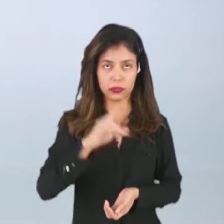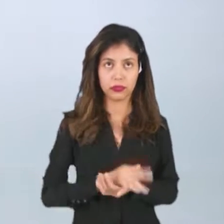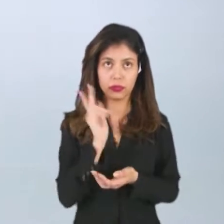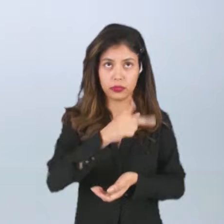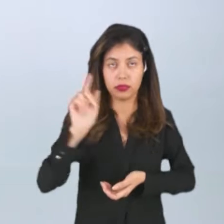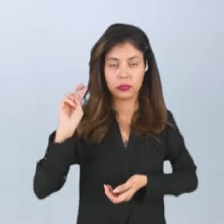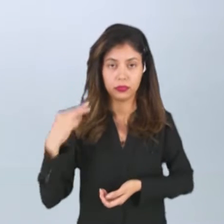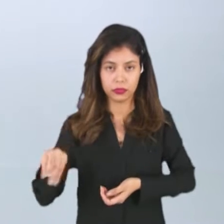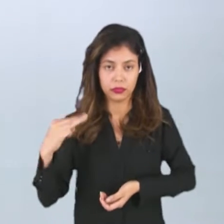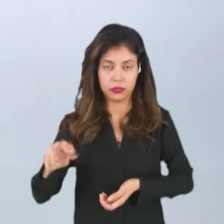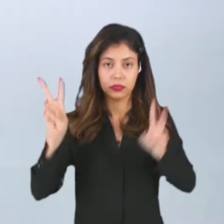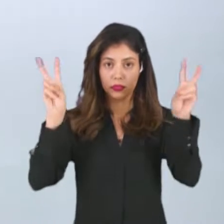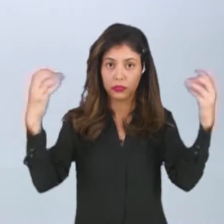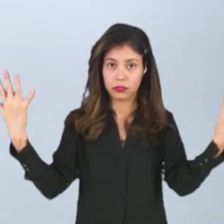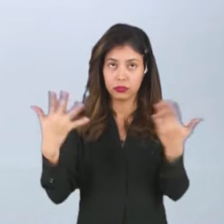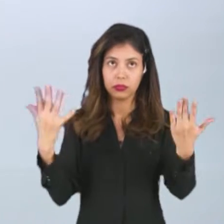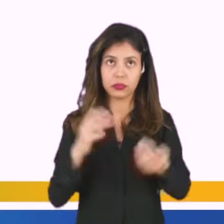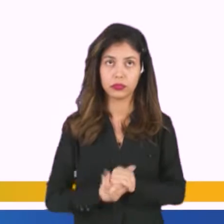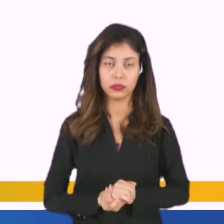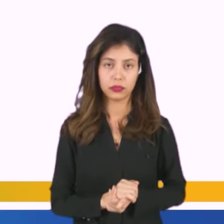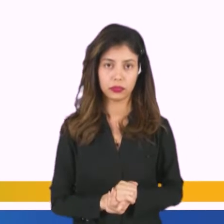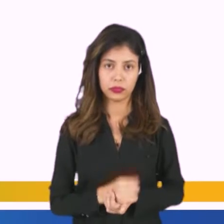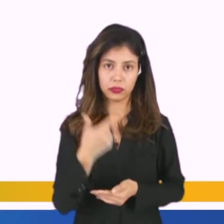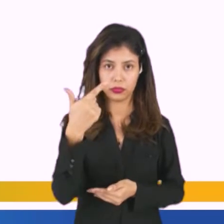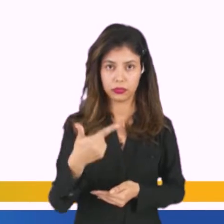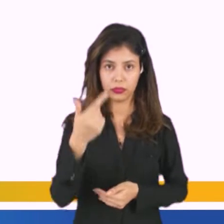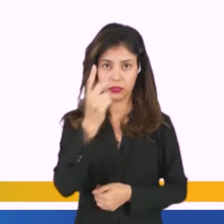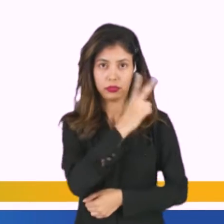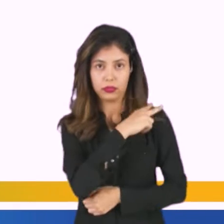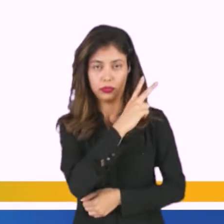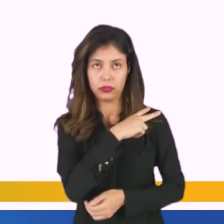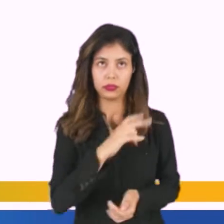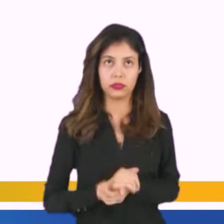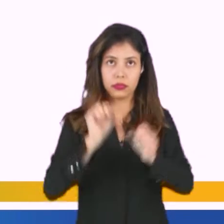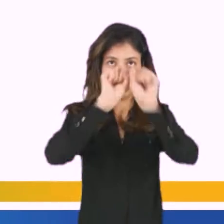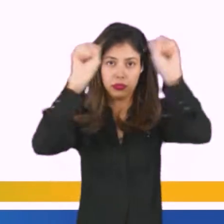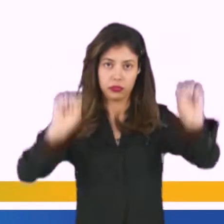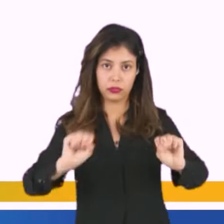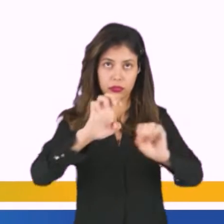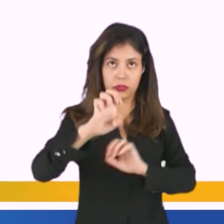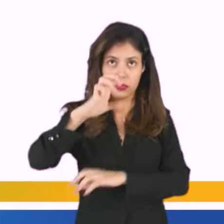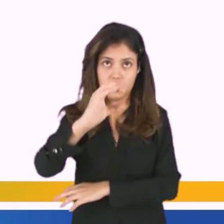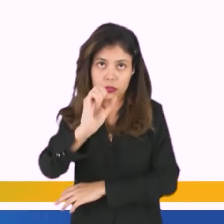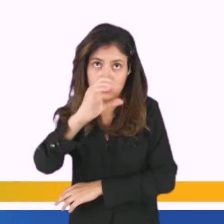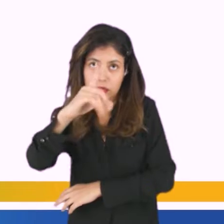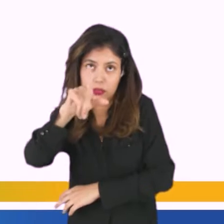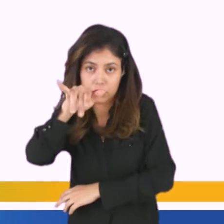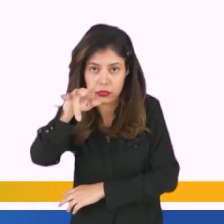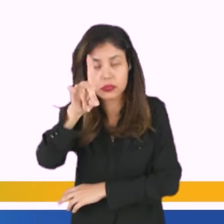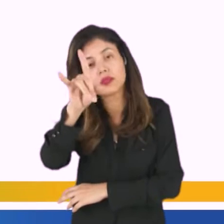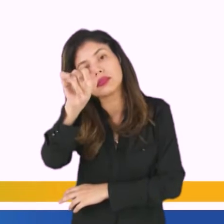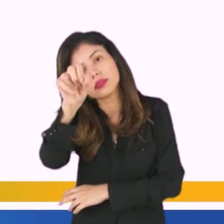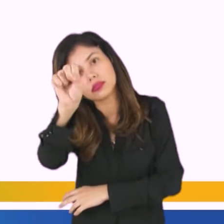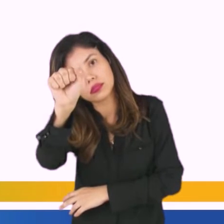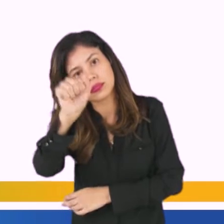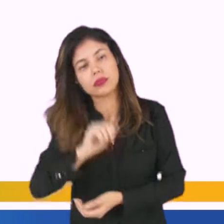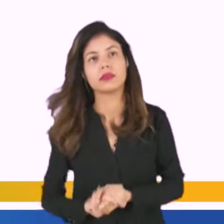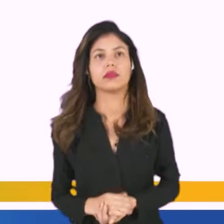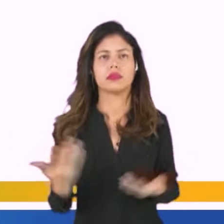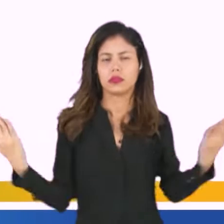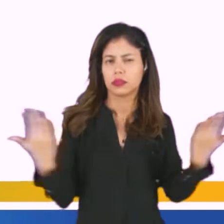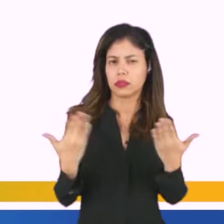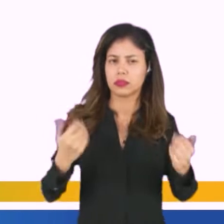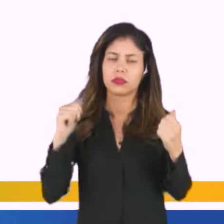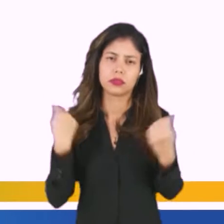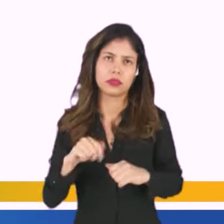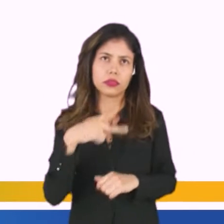de matemática, e o tema da aula de hoje para a segunda série é Sistemas Escalonados. Para isso, pessoal,